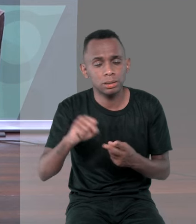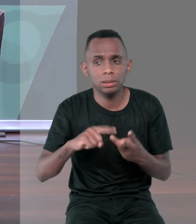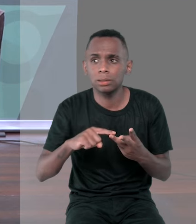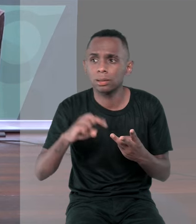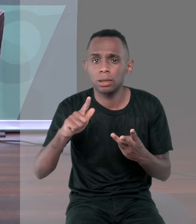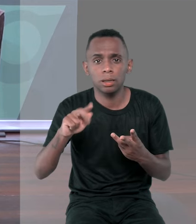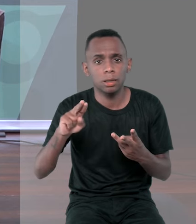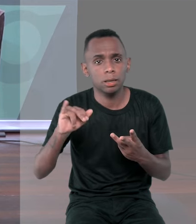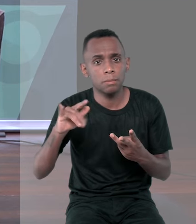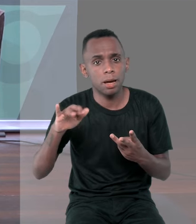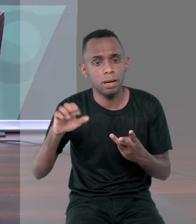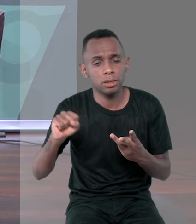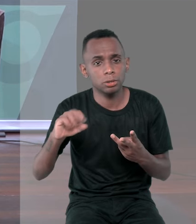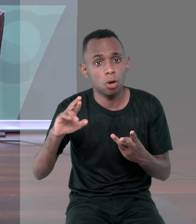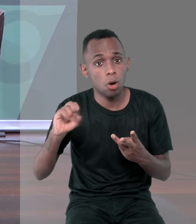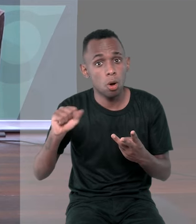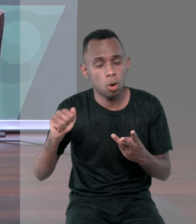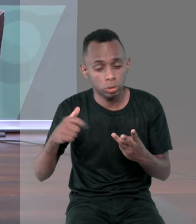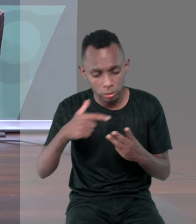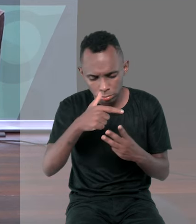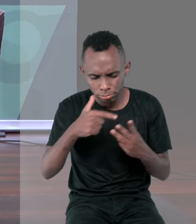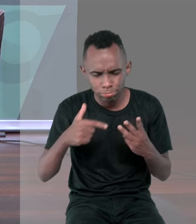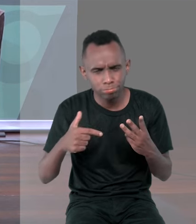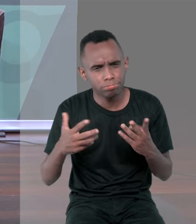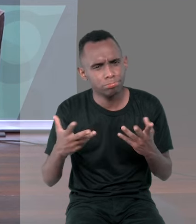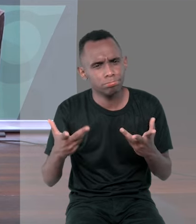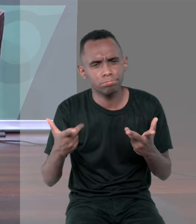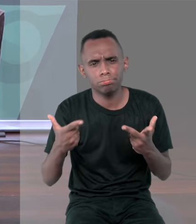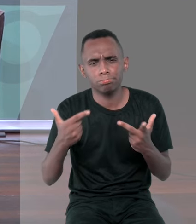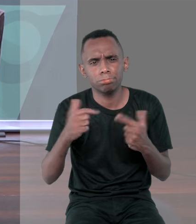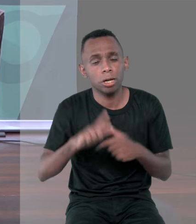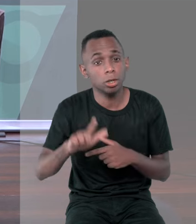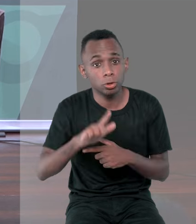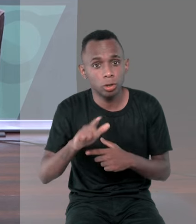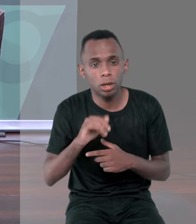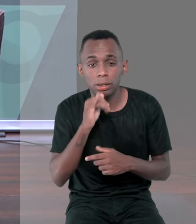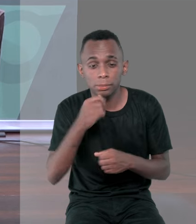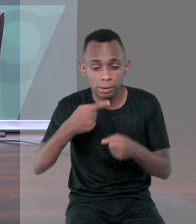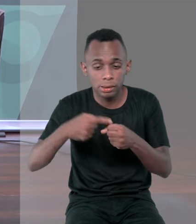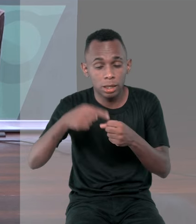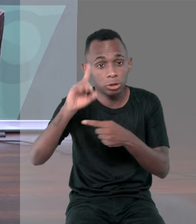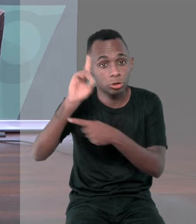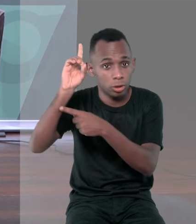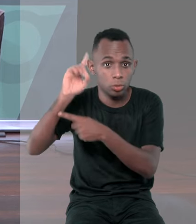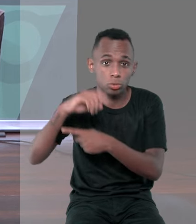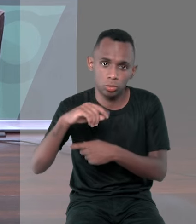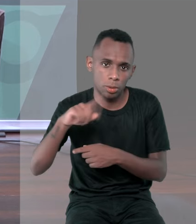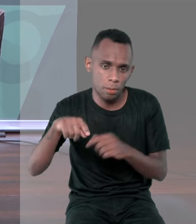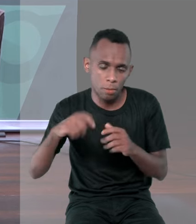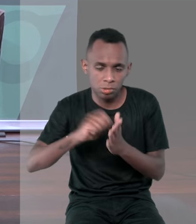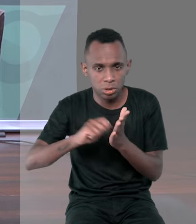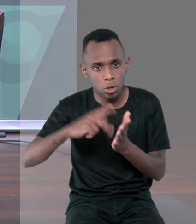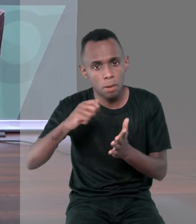por exemplo. Estou falando de qualidade literária. Né? Cidade de Deus, Paulo Lins,